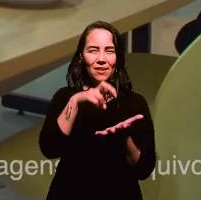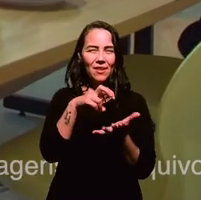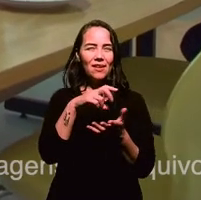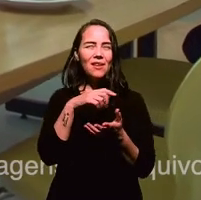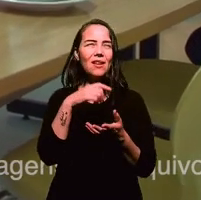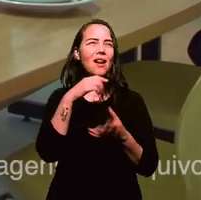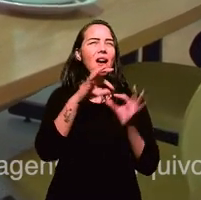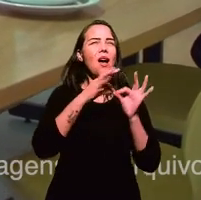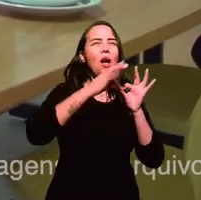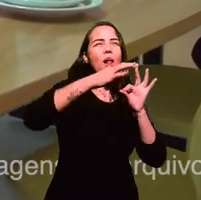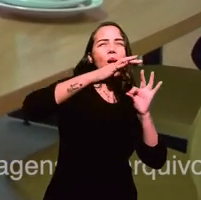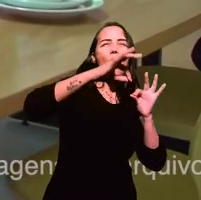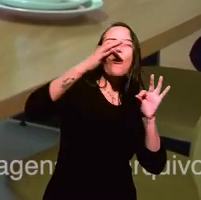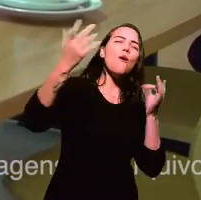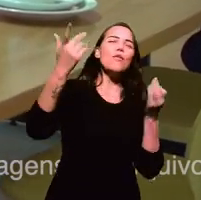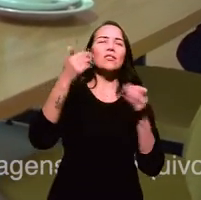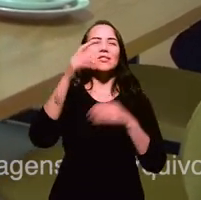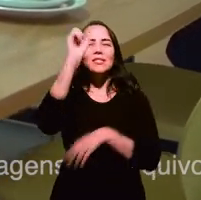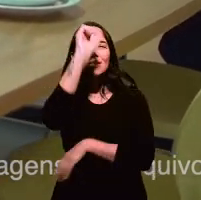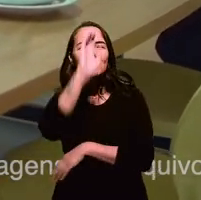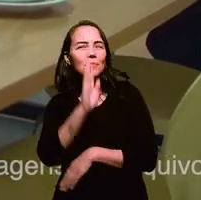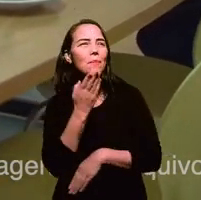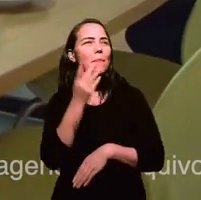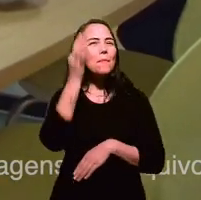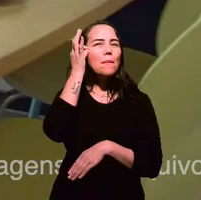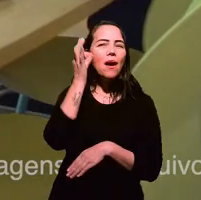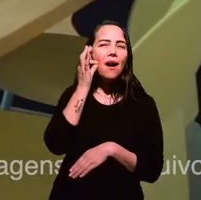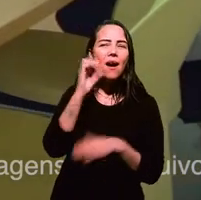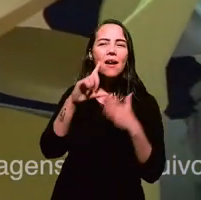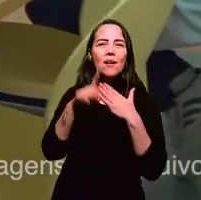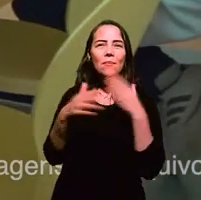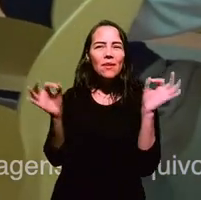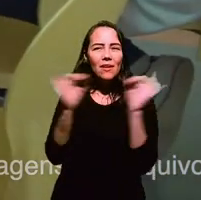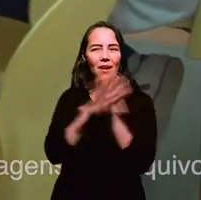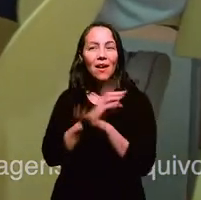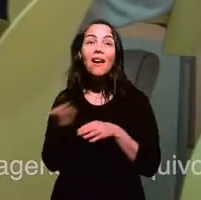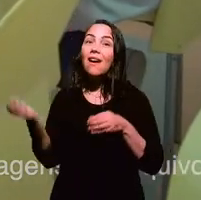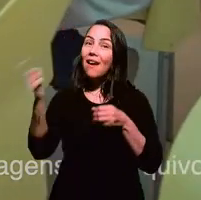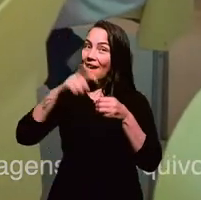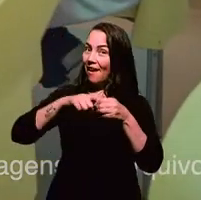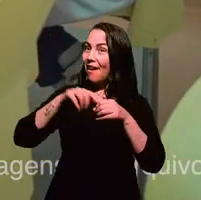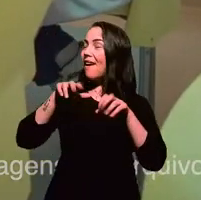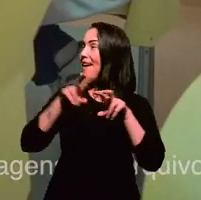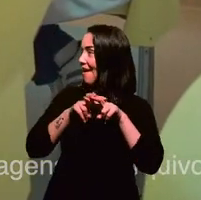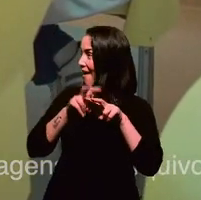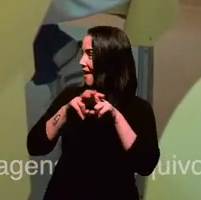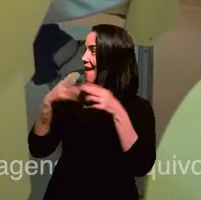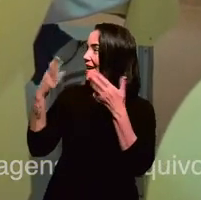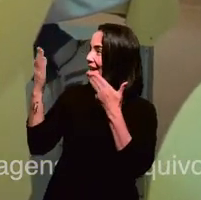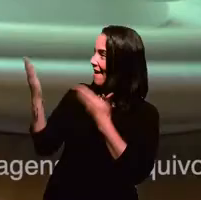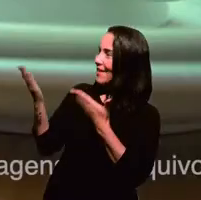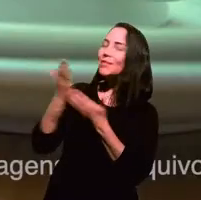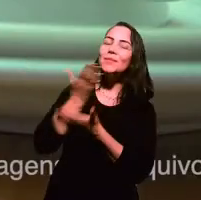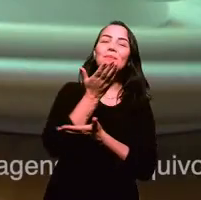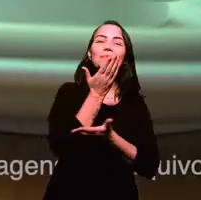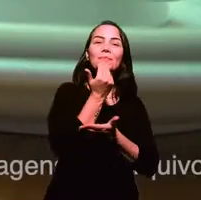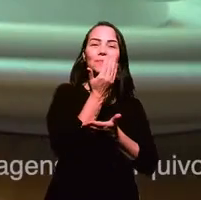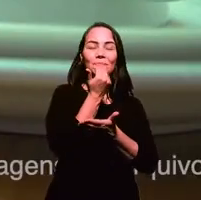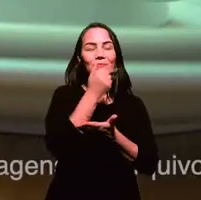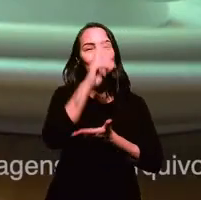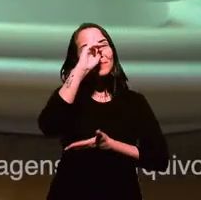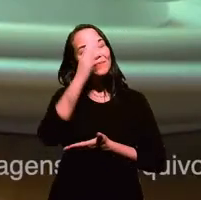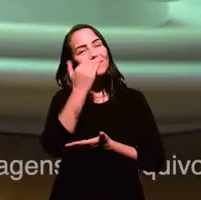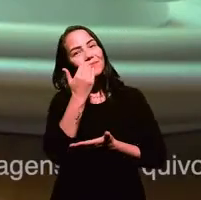São Bento, de Mafra e tudo mais, depois que saem, eles têm lá um local para sentar, recebem uma comida ao meio-dia, biscoitos no